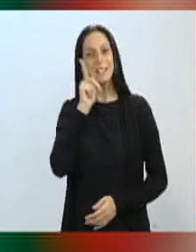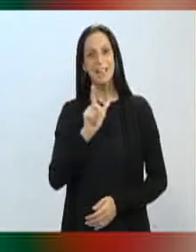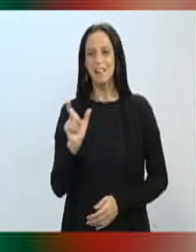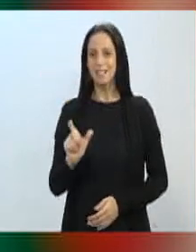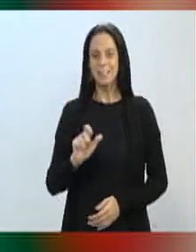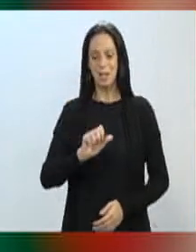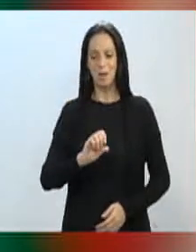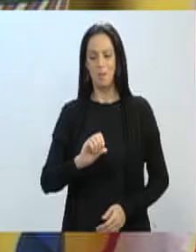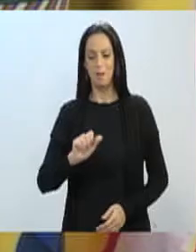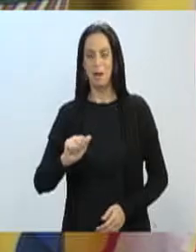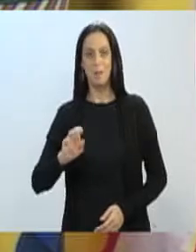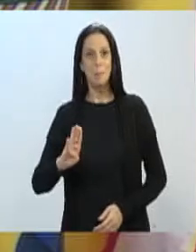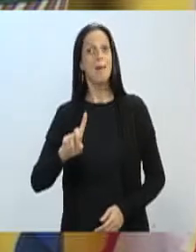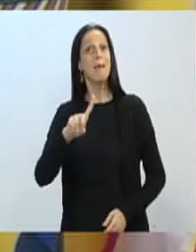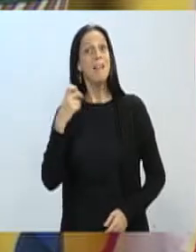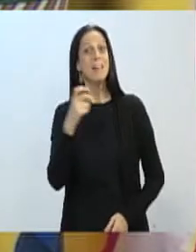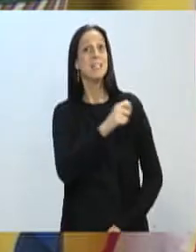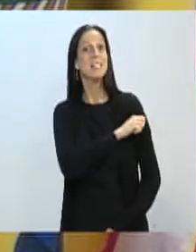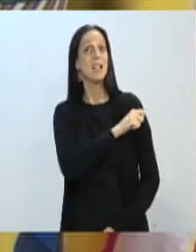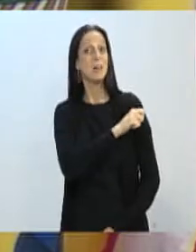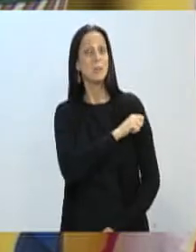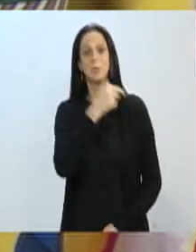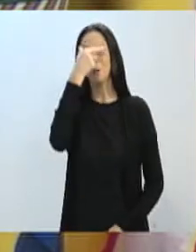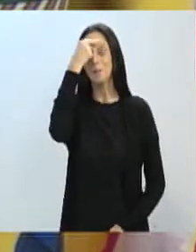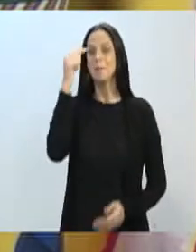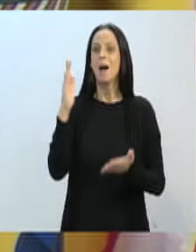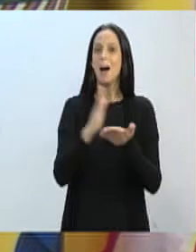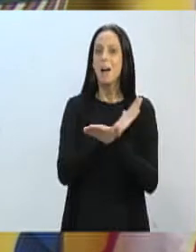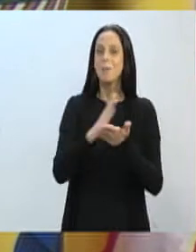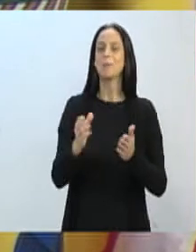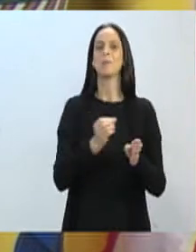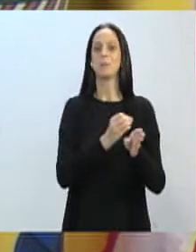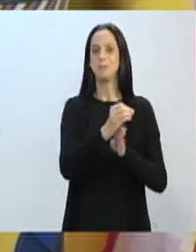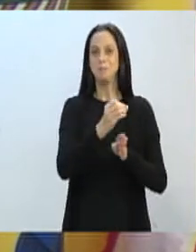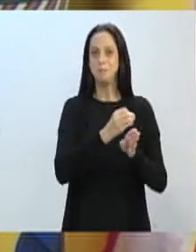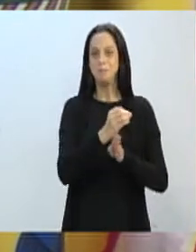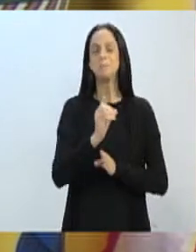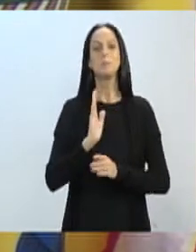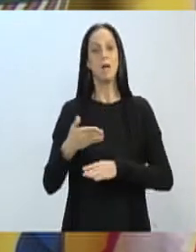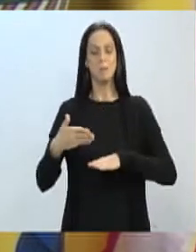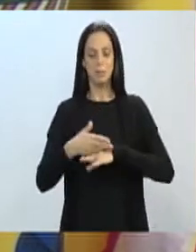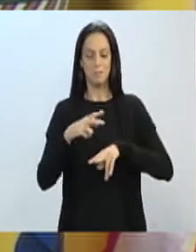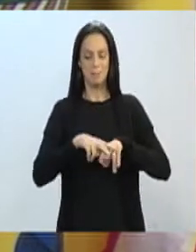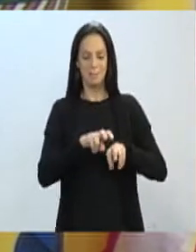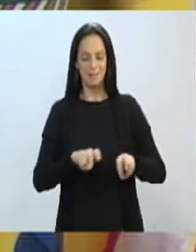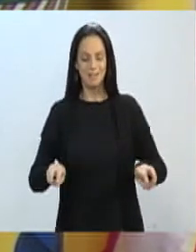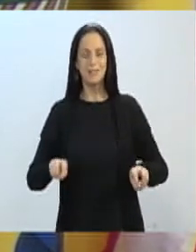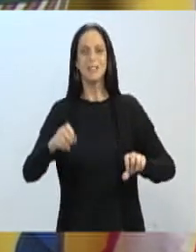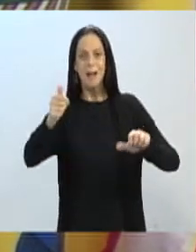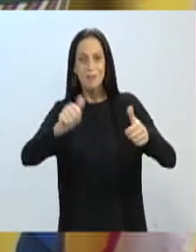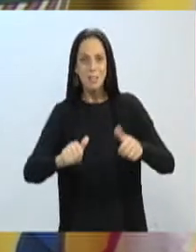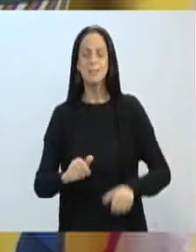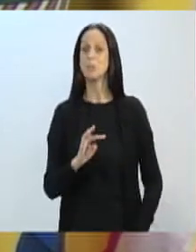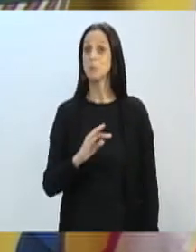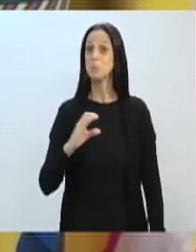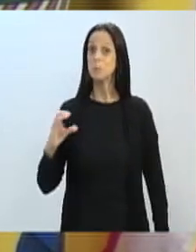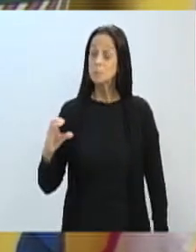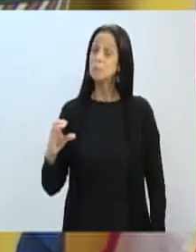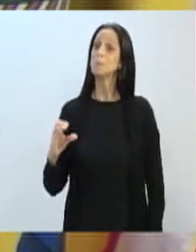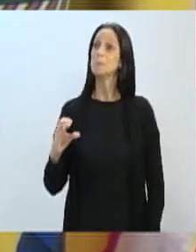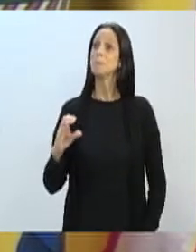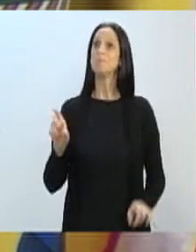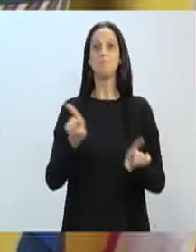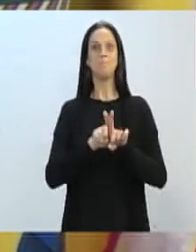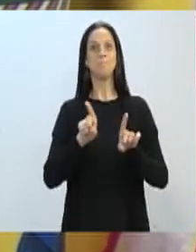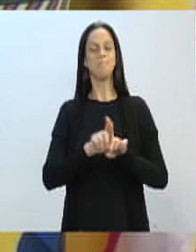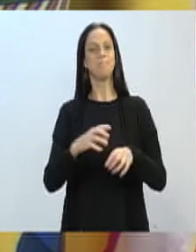faculdade bom então assim fui inclusive orientador de alguns participei da banca de TCC esse né homenageado